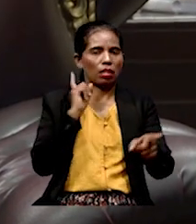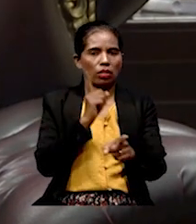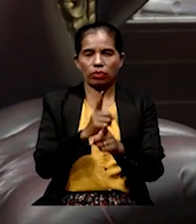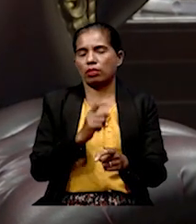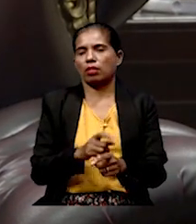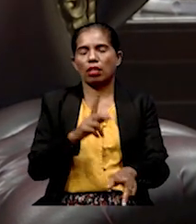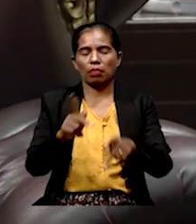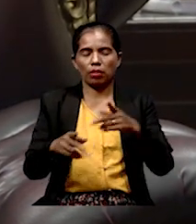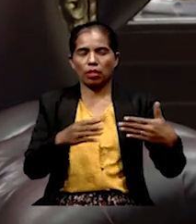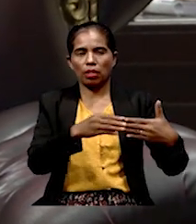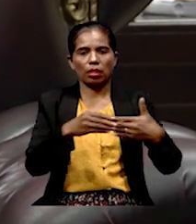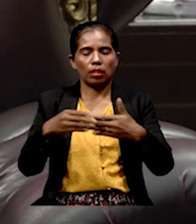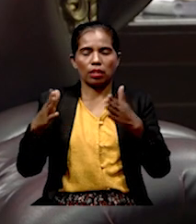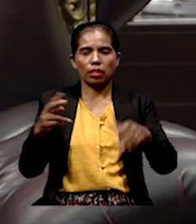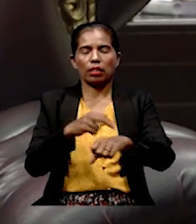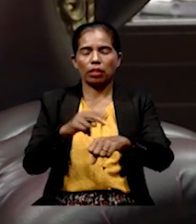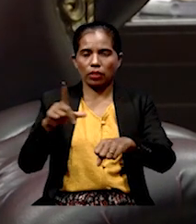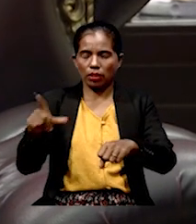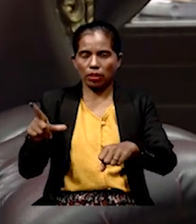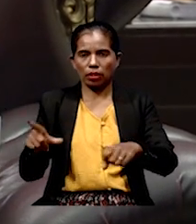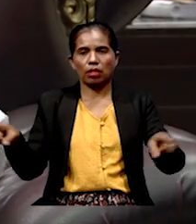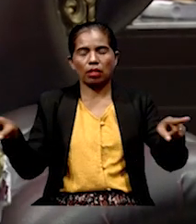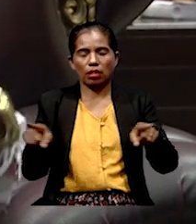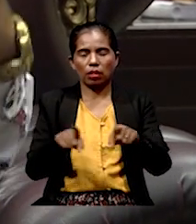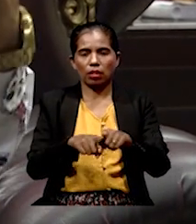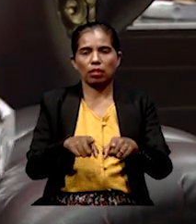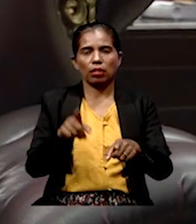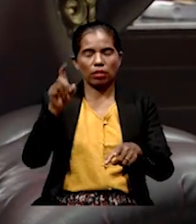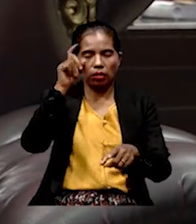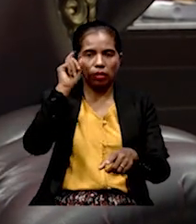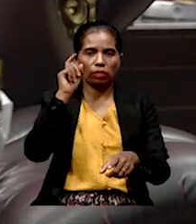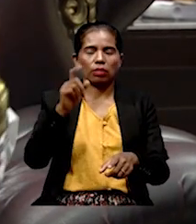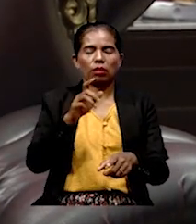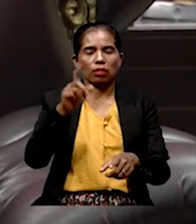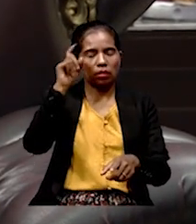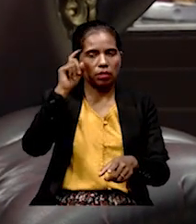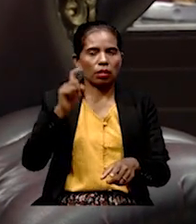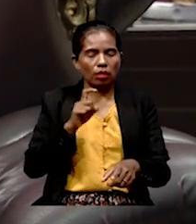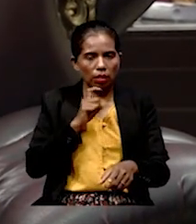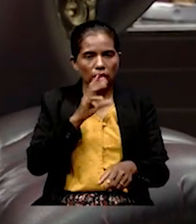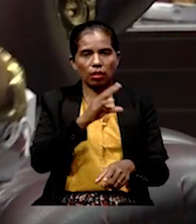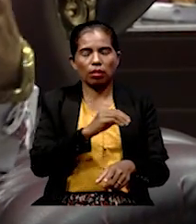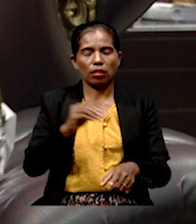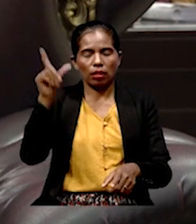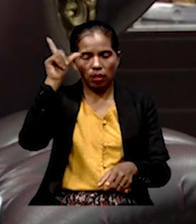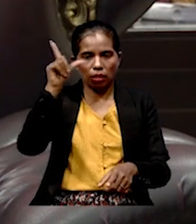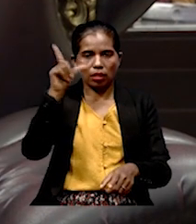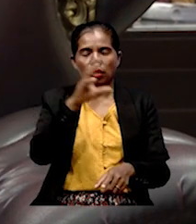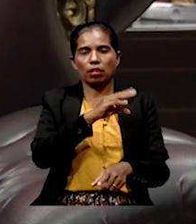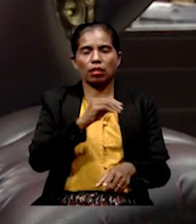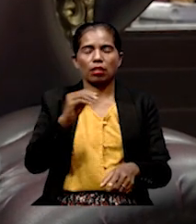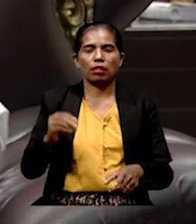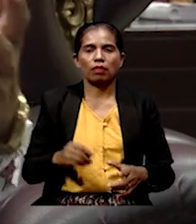ne bema ki dene leader nasional sira ne bema kana sang na bo sanana na bo horta ti uta or ti lere ti lu ti falo sira selok